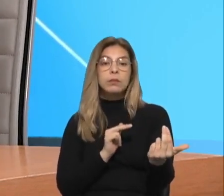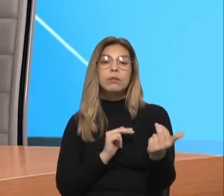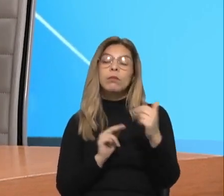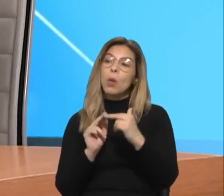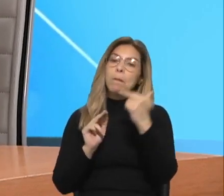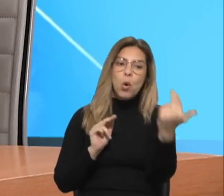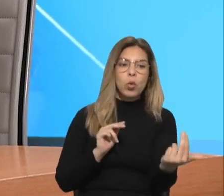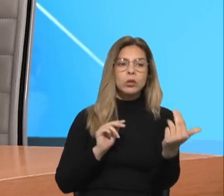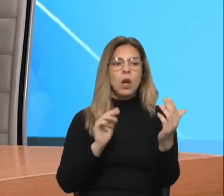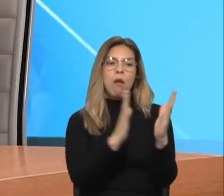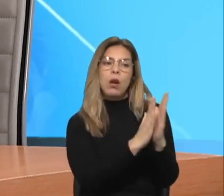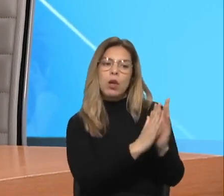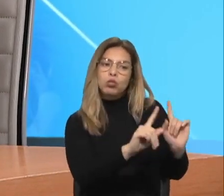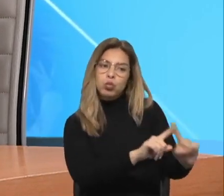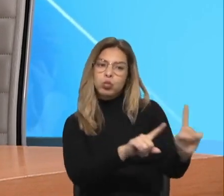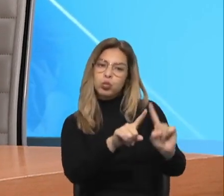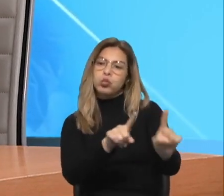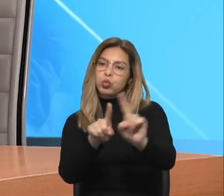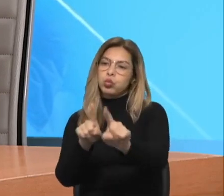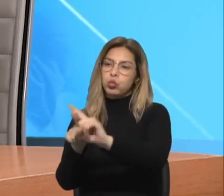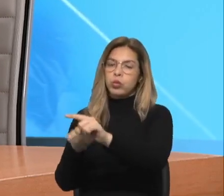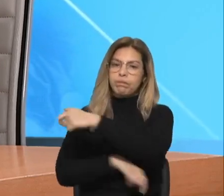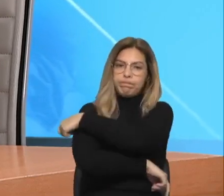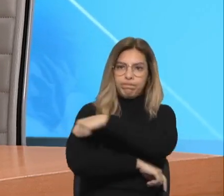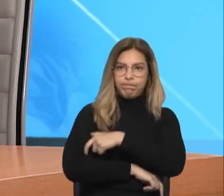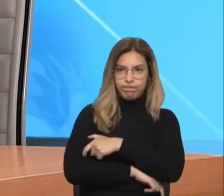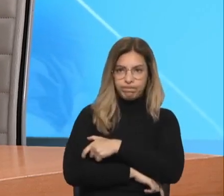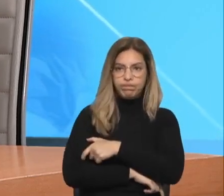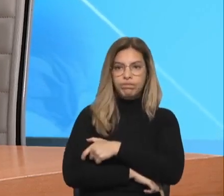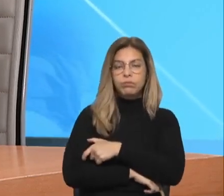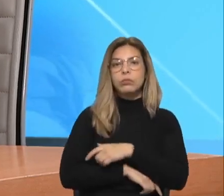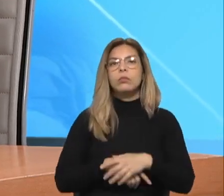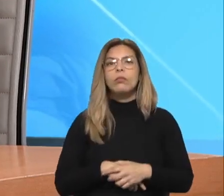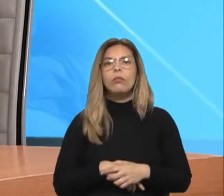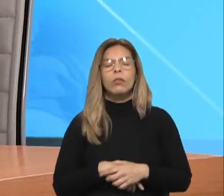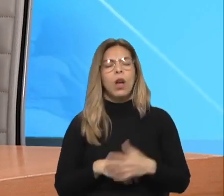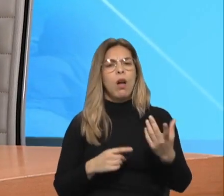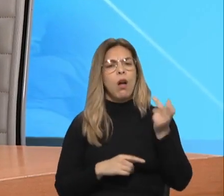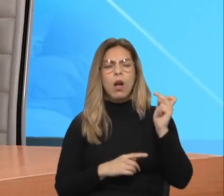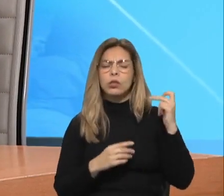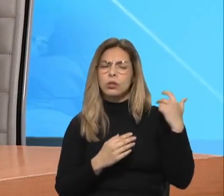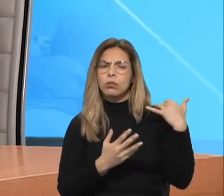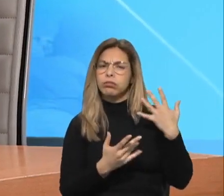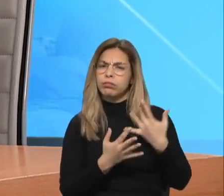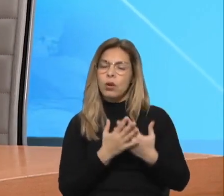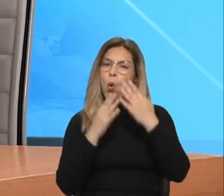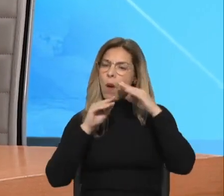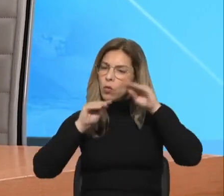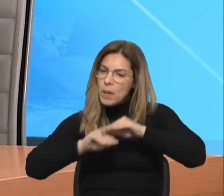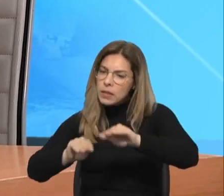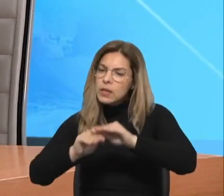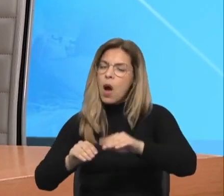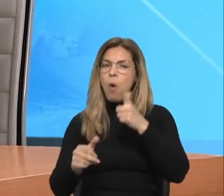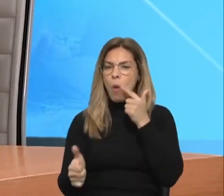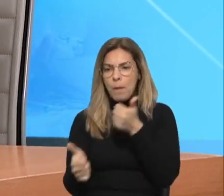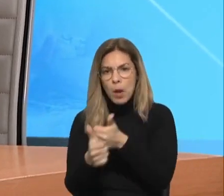das realidades eclesiais que representam. E, portanto, ao longo de vários anos fizemos formações, continuámos sempre o acompanhamento e